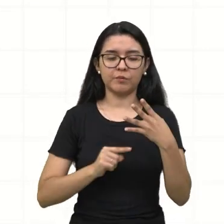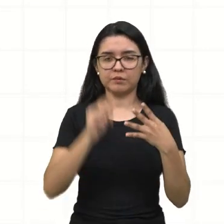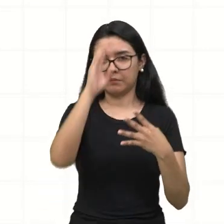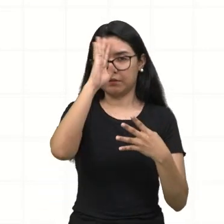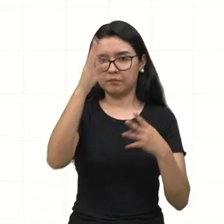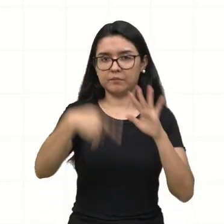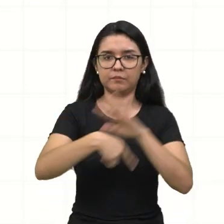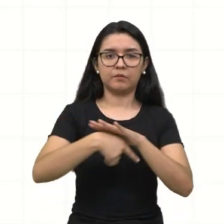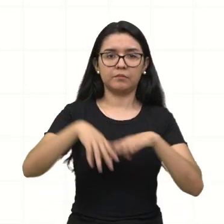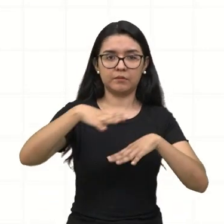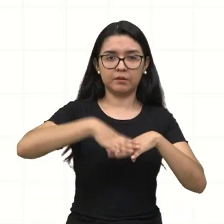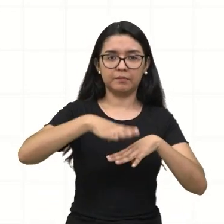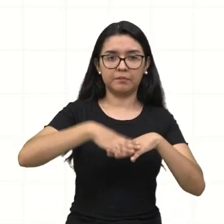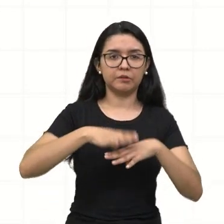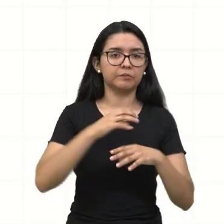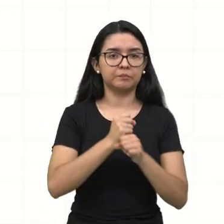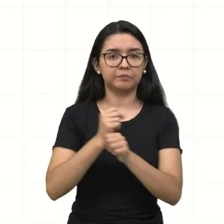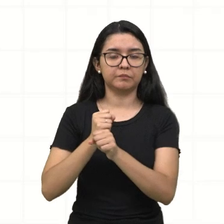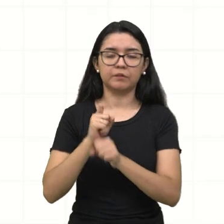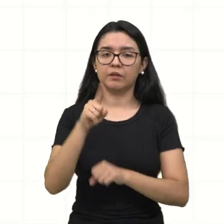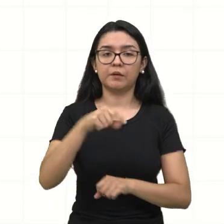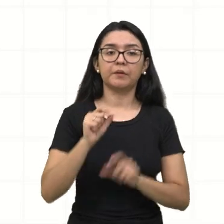operações matemáticas, né,